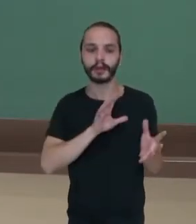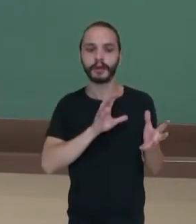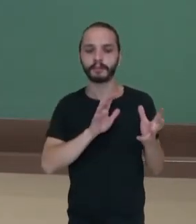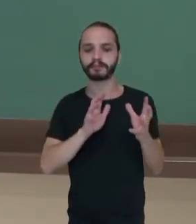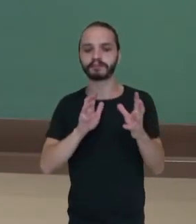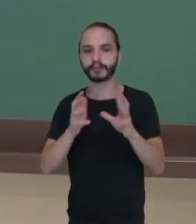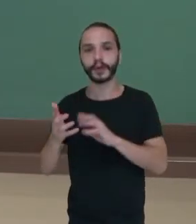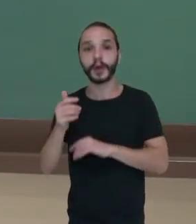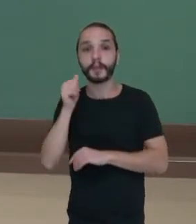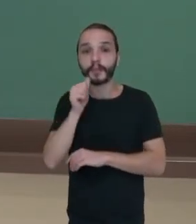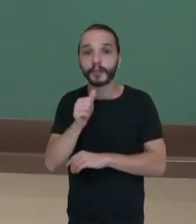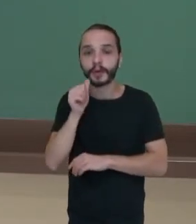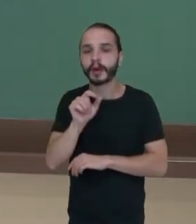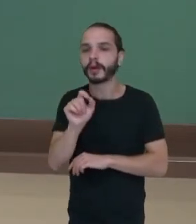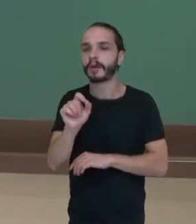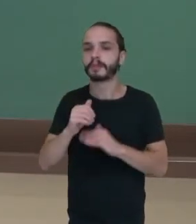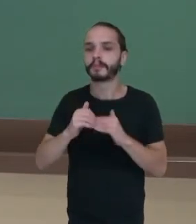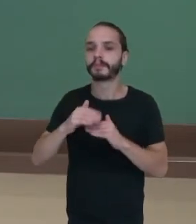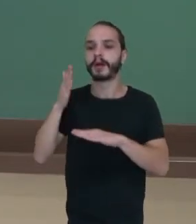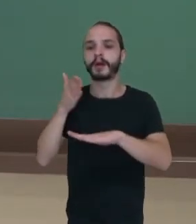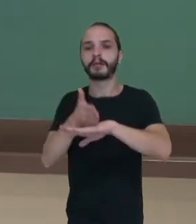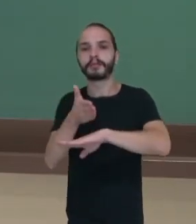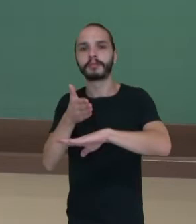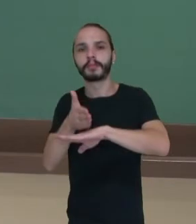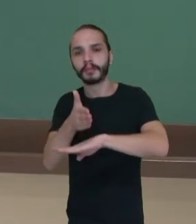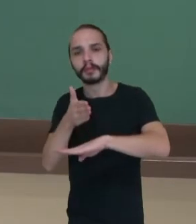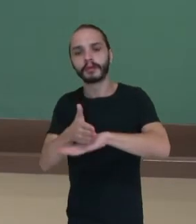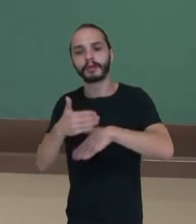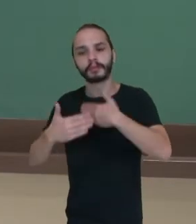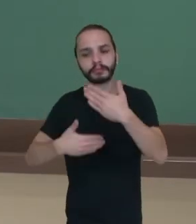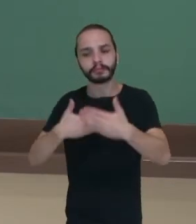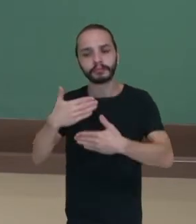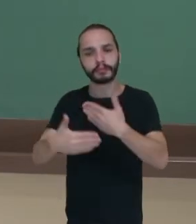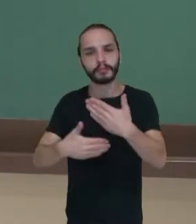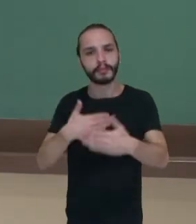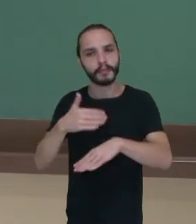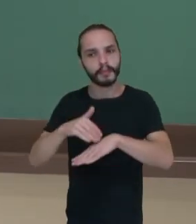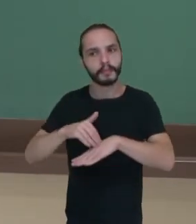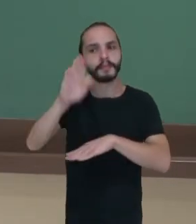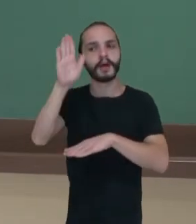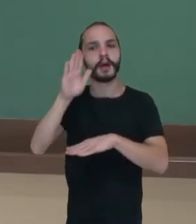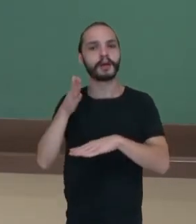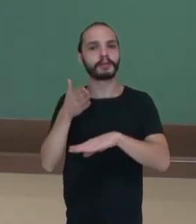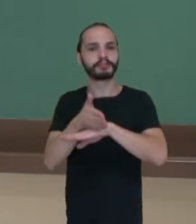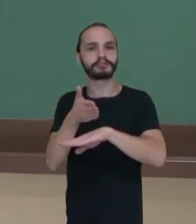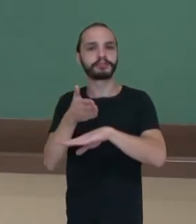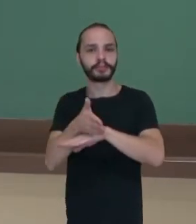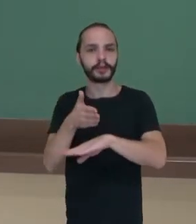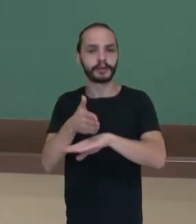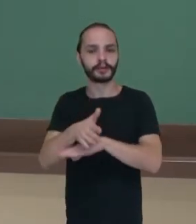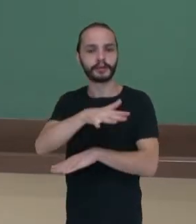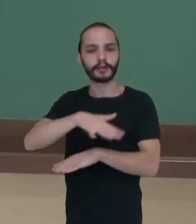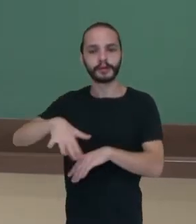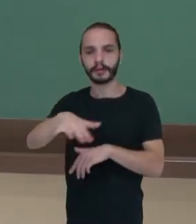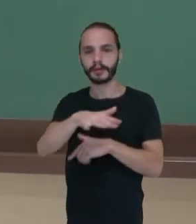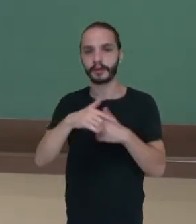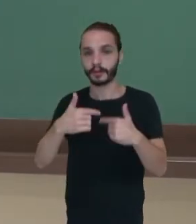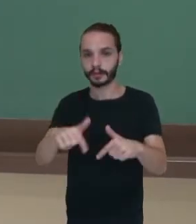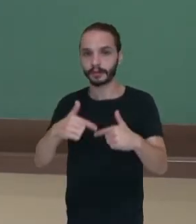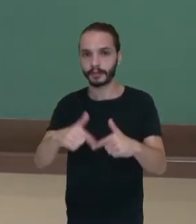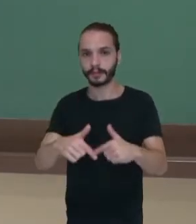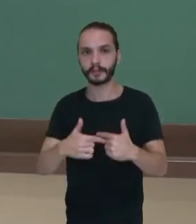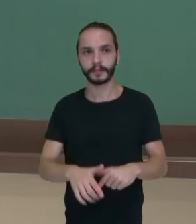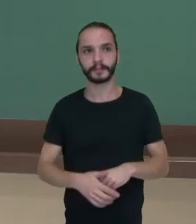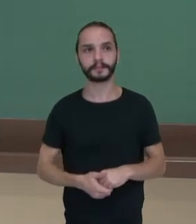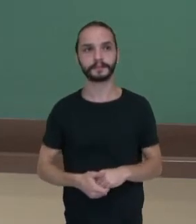a mulher foi sendo inserida ou foi participando cada vez mais no mercado de trabalho. No